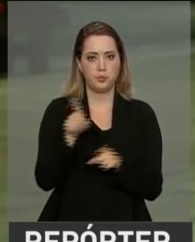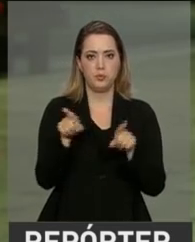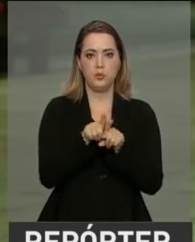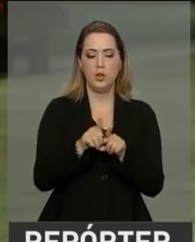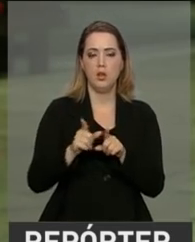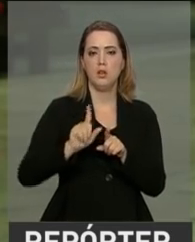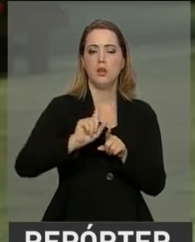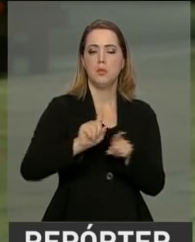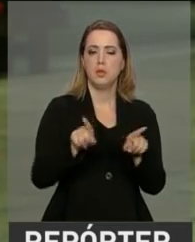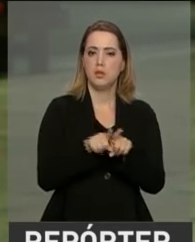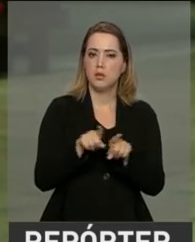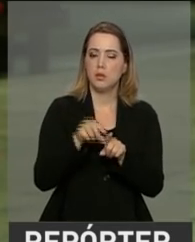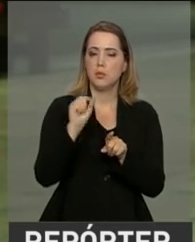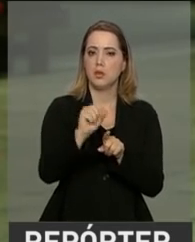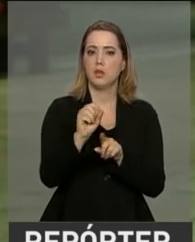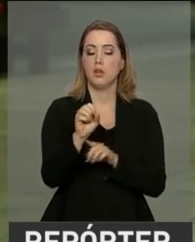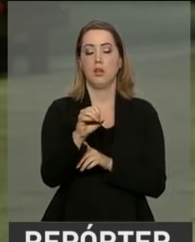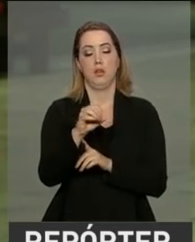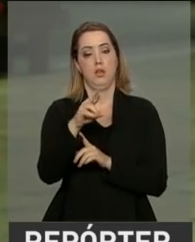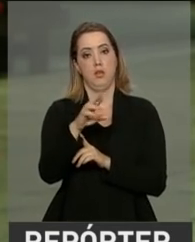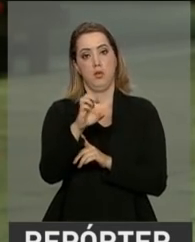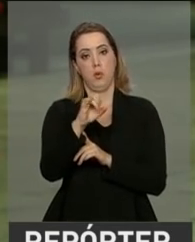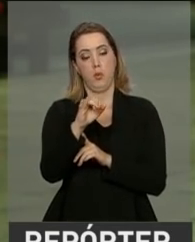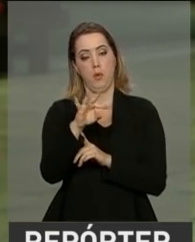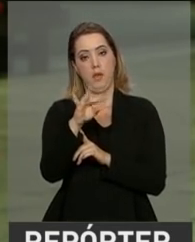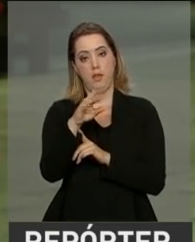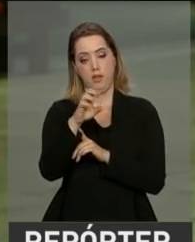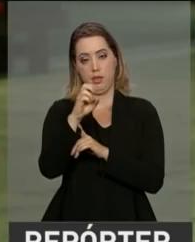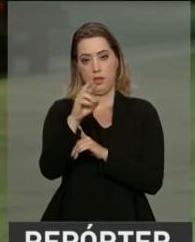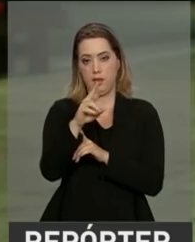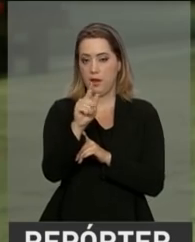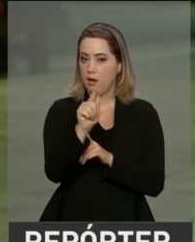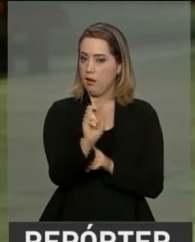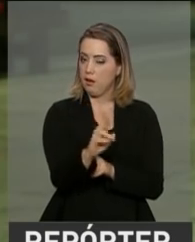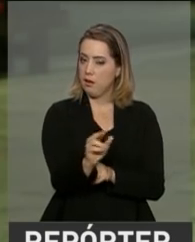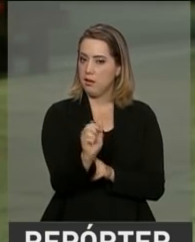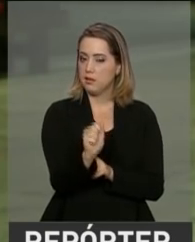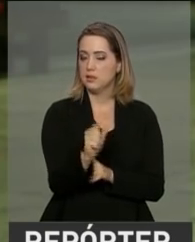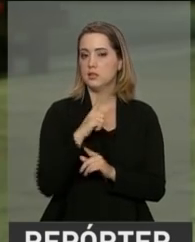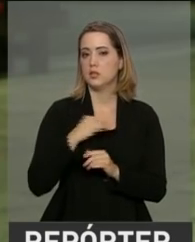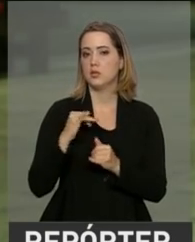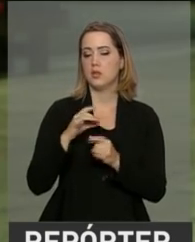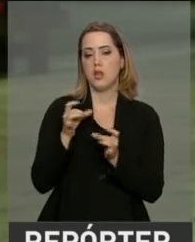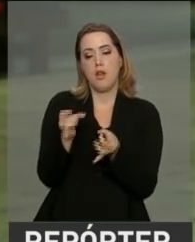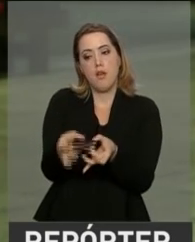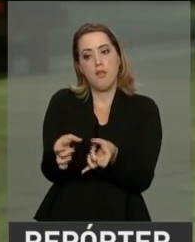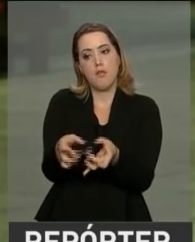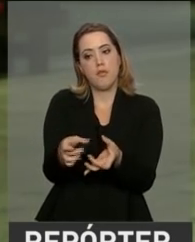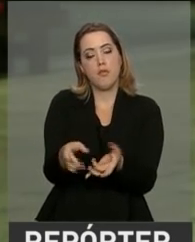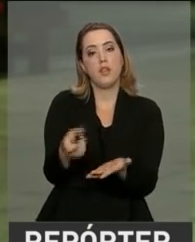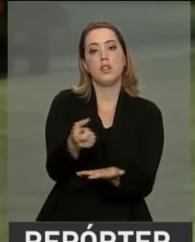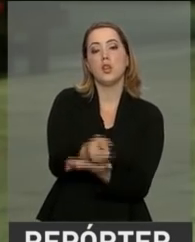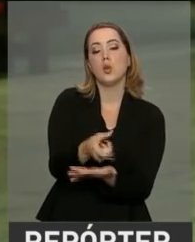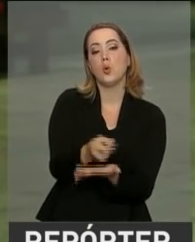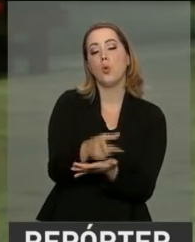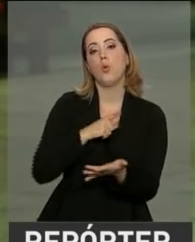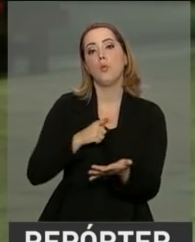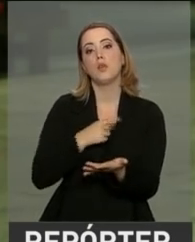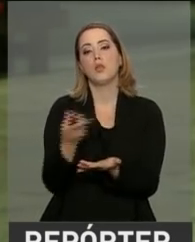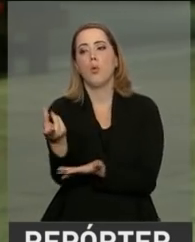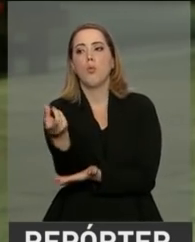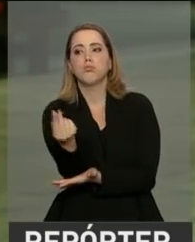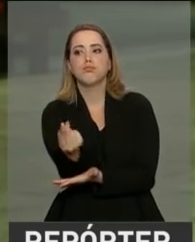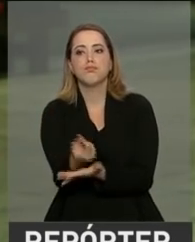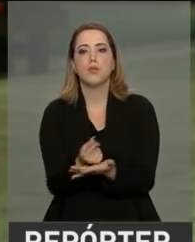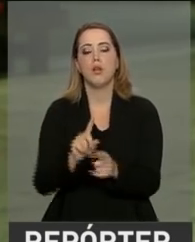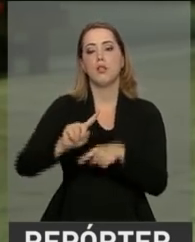vem. O reintegre é um regime especial de compensação nas exportações. Os exportadores ganham créditos que